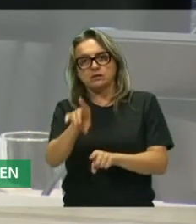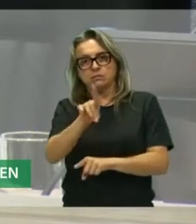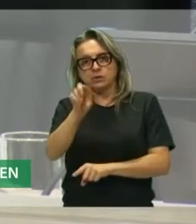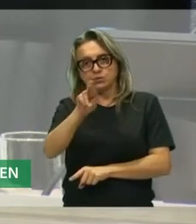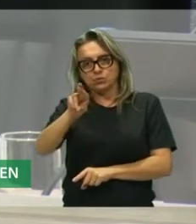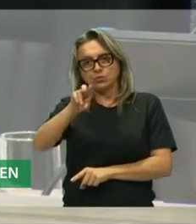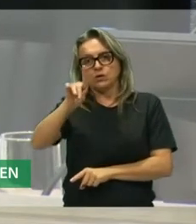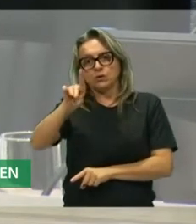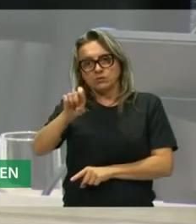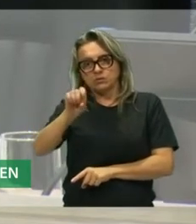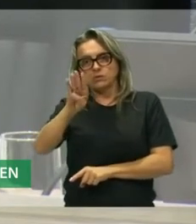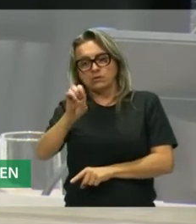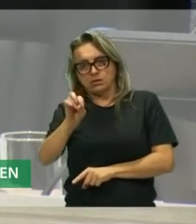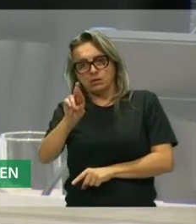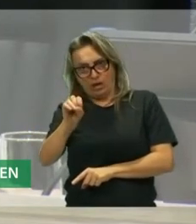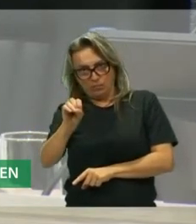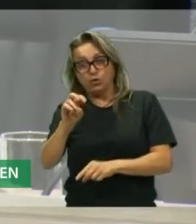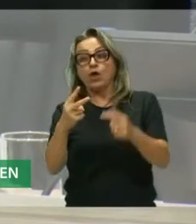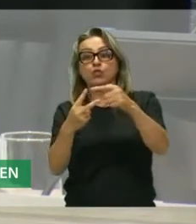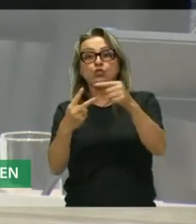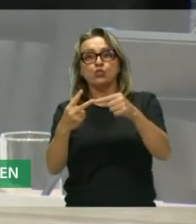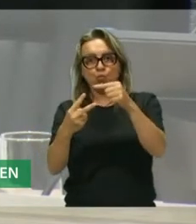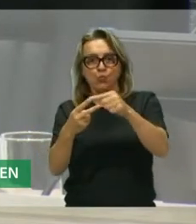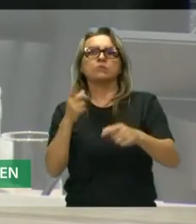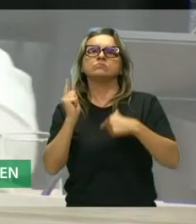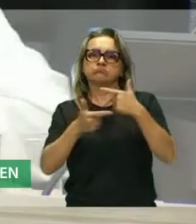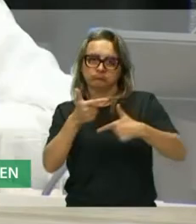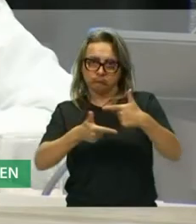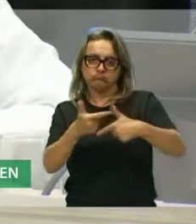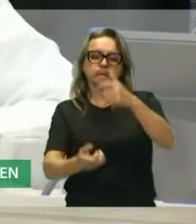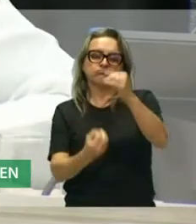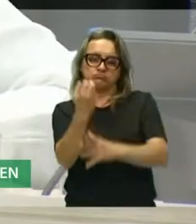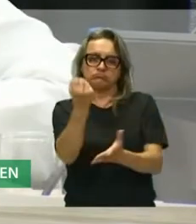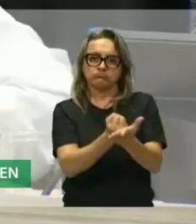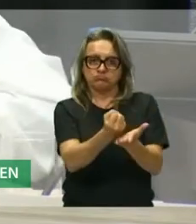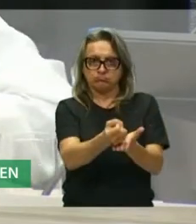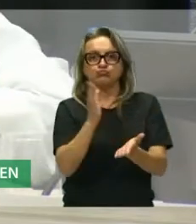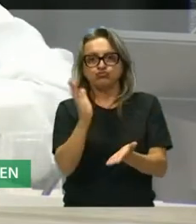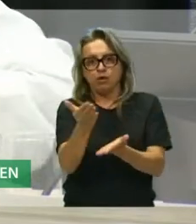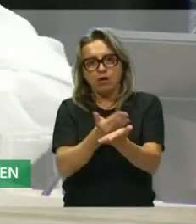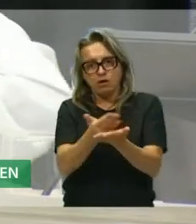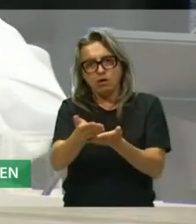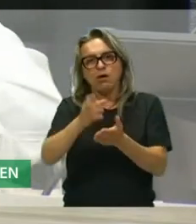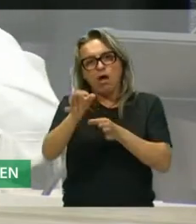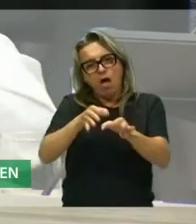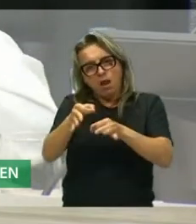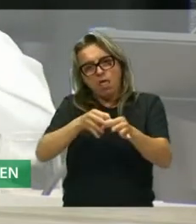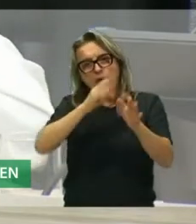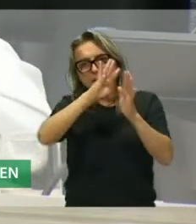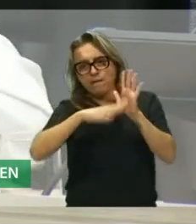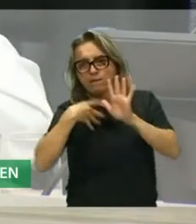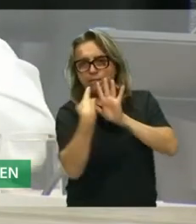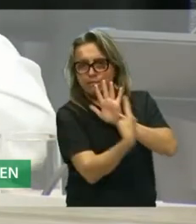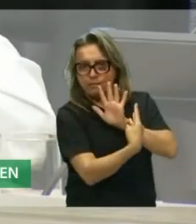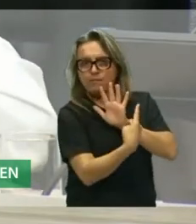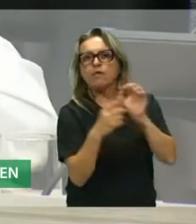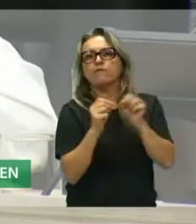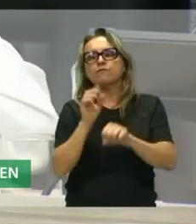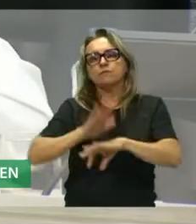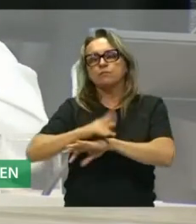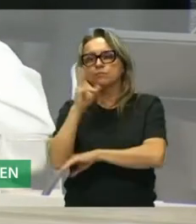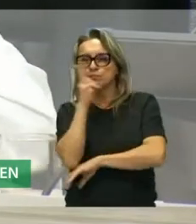Nós já pedimos, já começou a elaborar um cronograma, estamos fazendo aqueles que são mais urgentes, porque tivemos trocas de